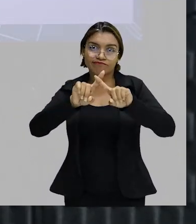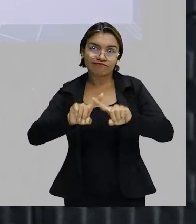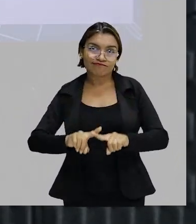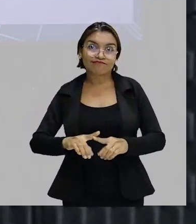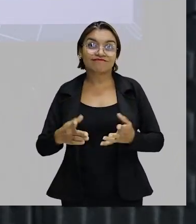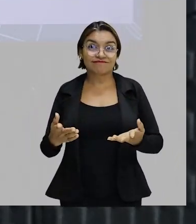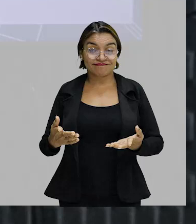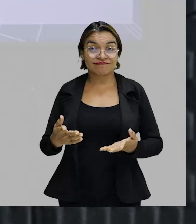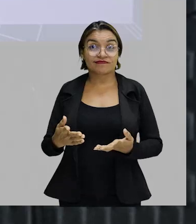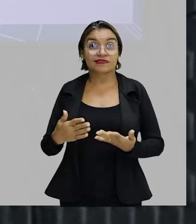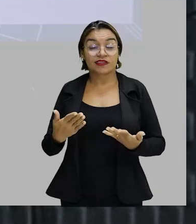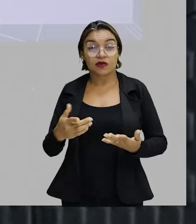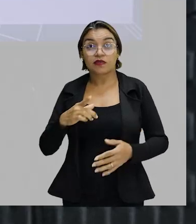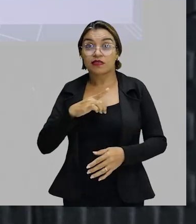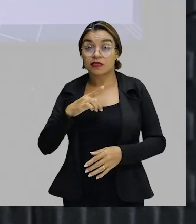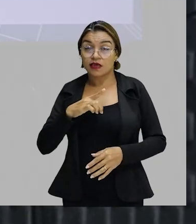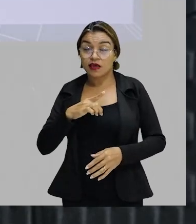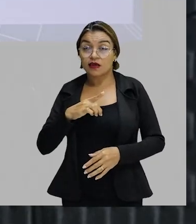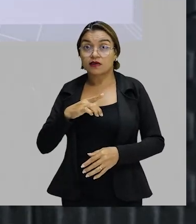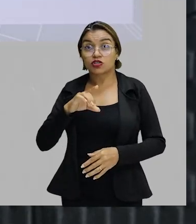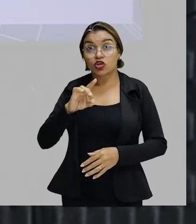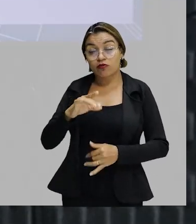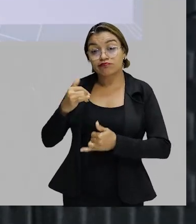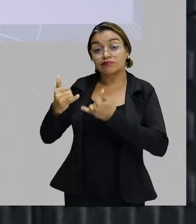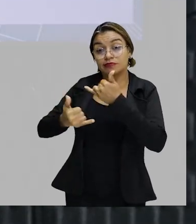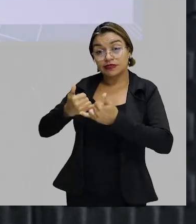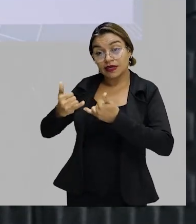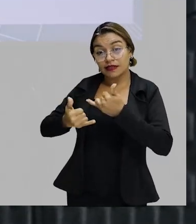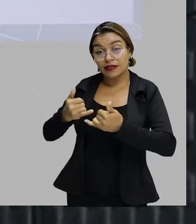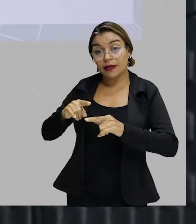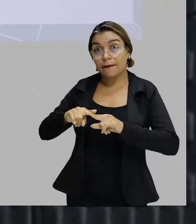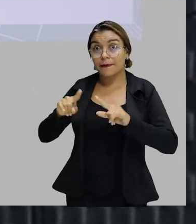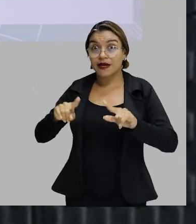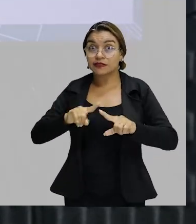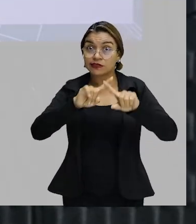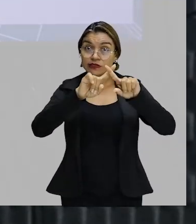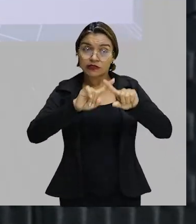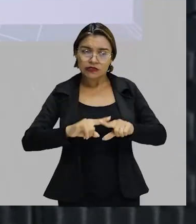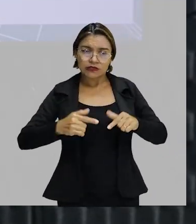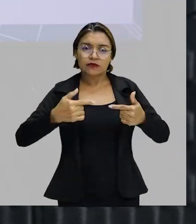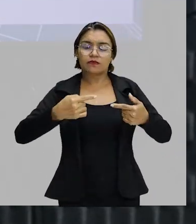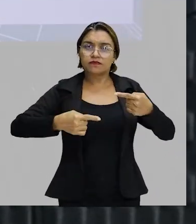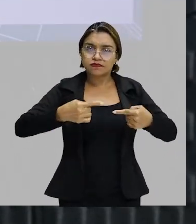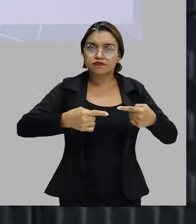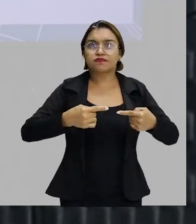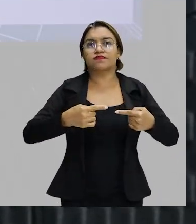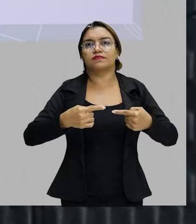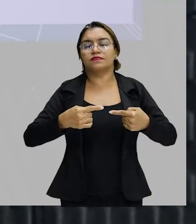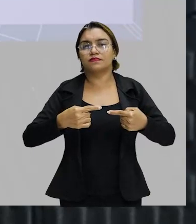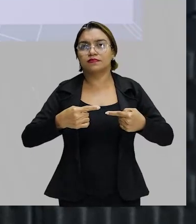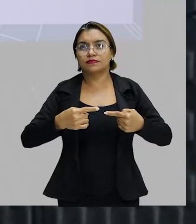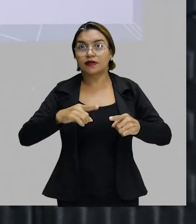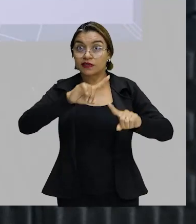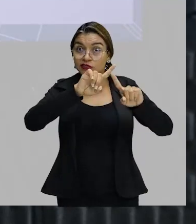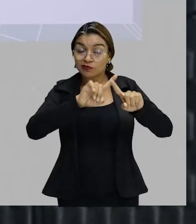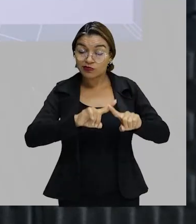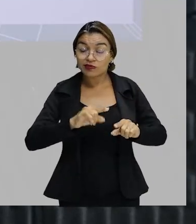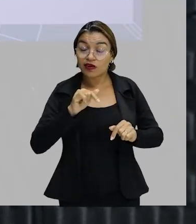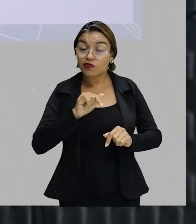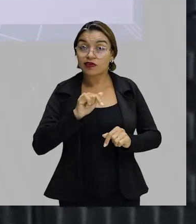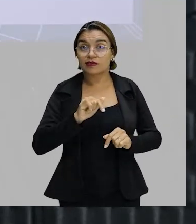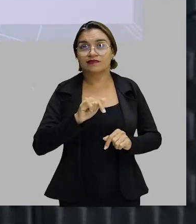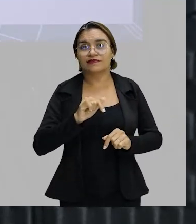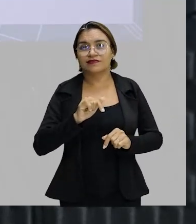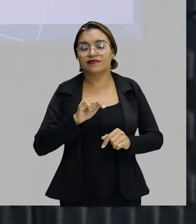então aqui tinha um caráter lúdico e essa questão da disputa da competitividade